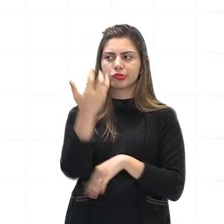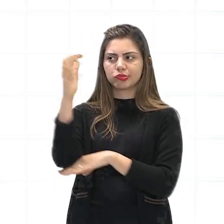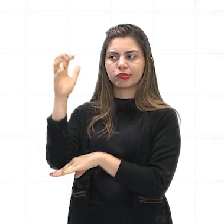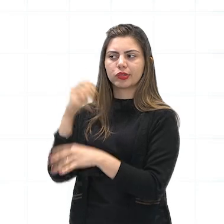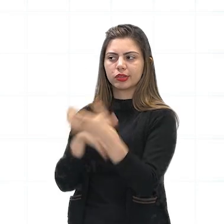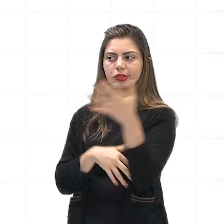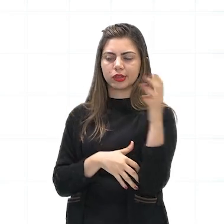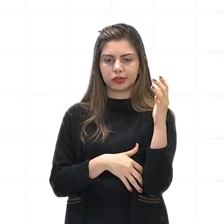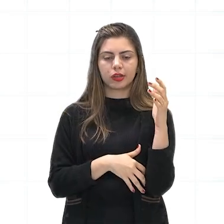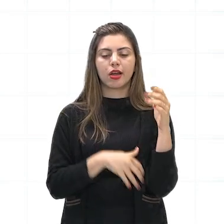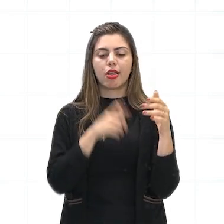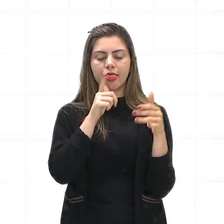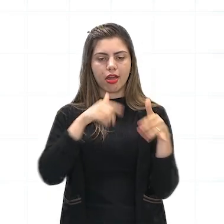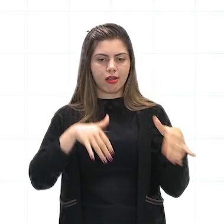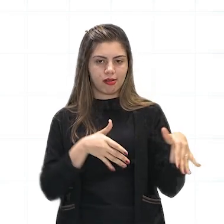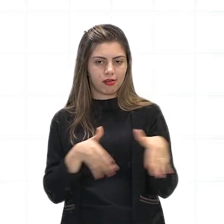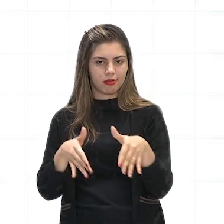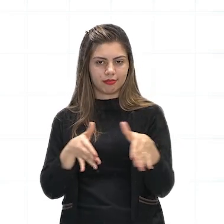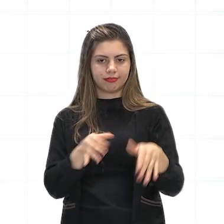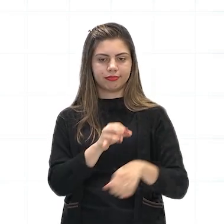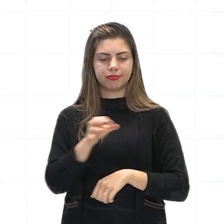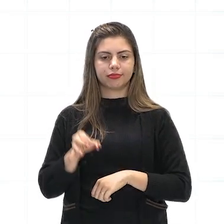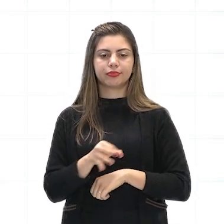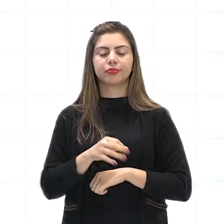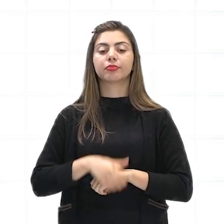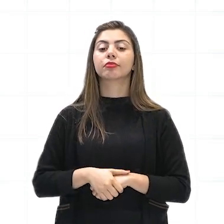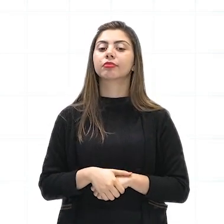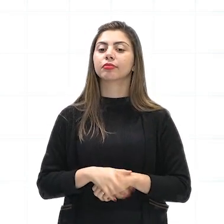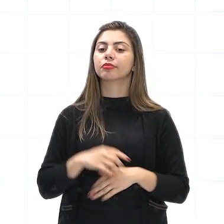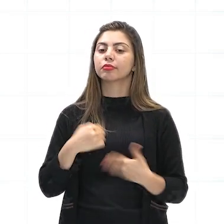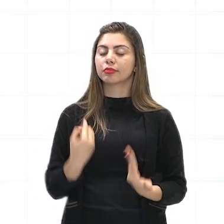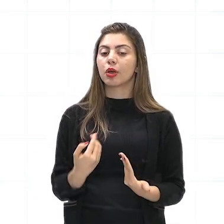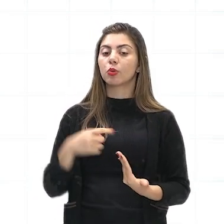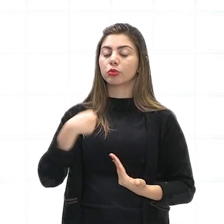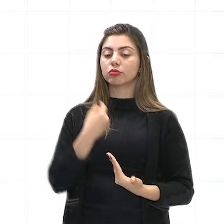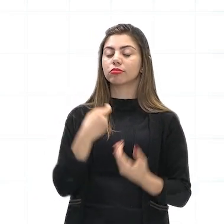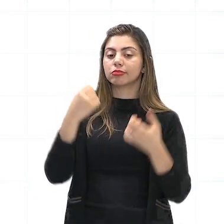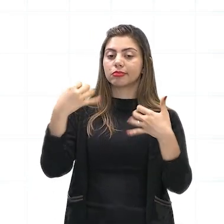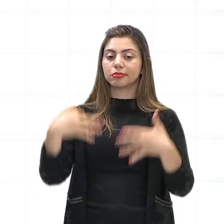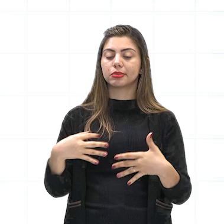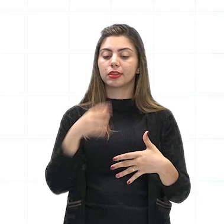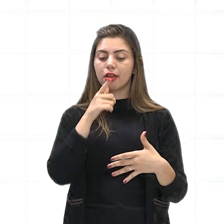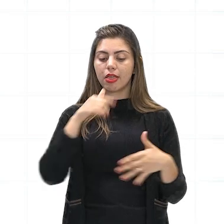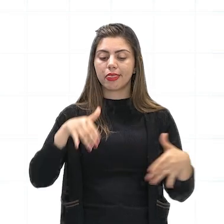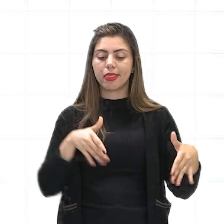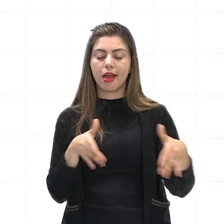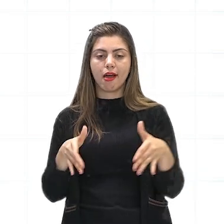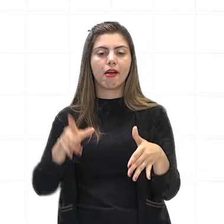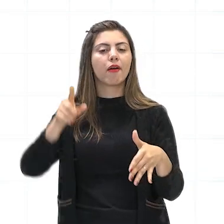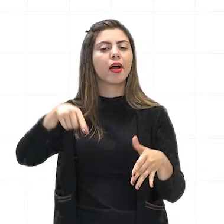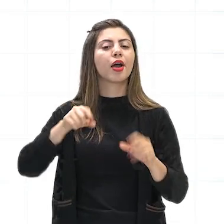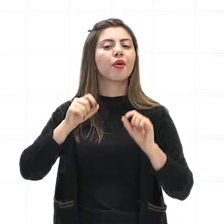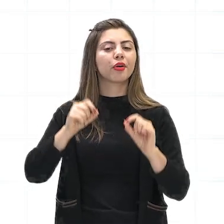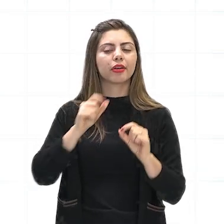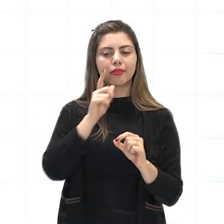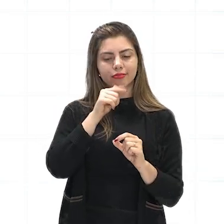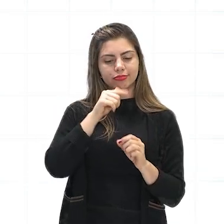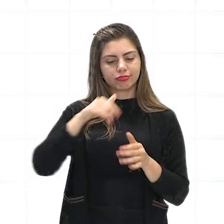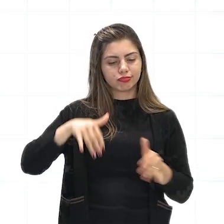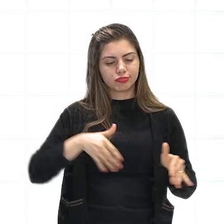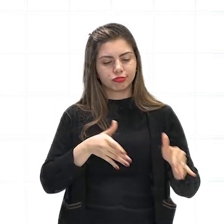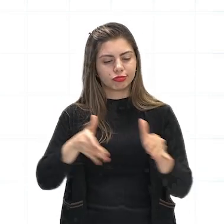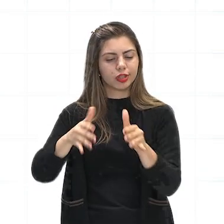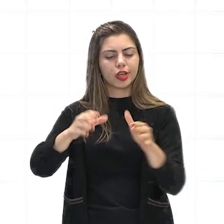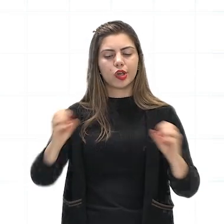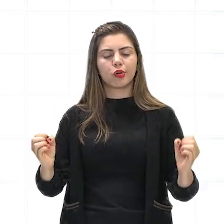meio aquático. E quando a gente está falando do meio aquático, a gente está falando sobre o quê? Sobre rio,